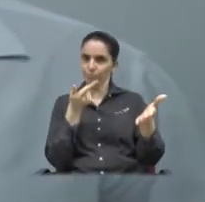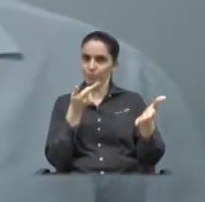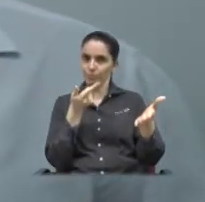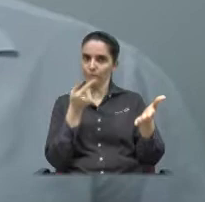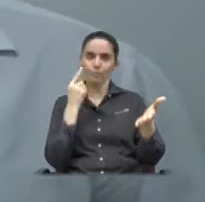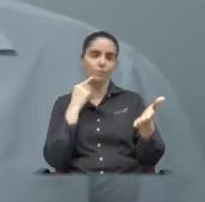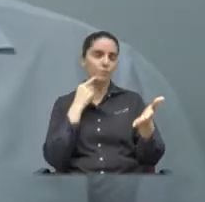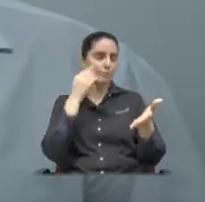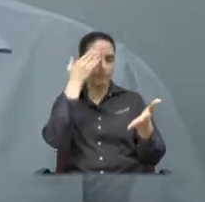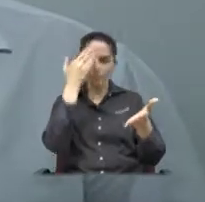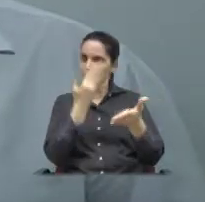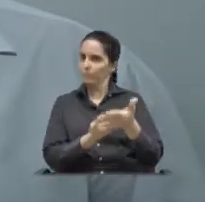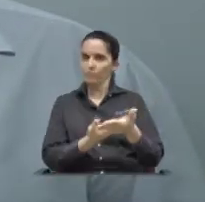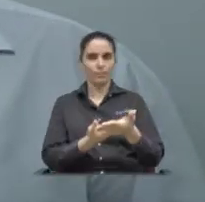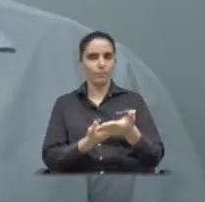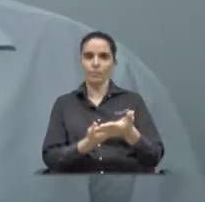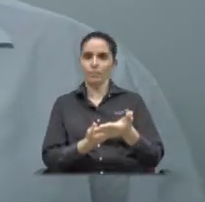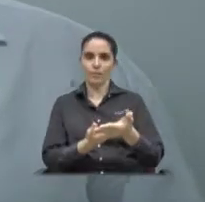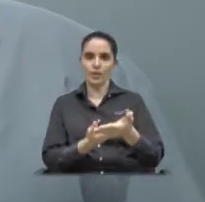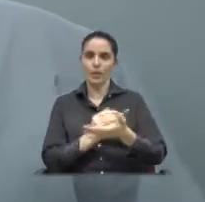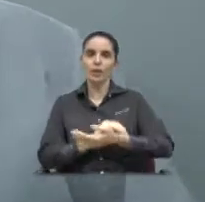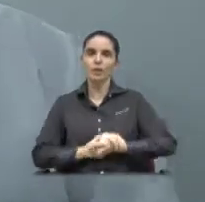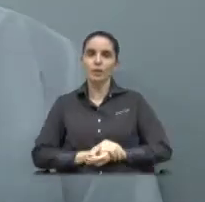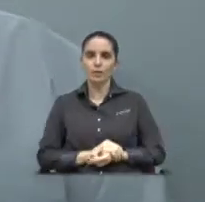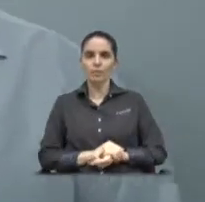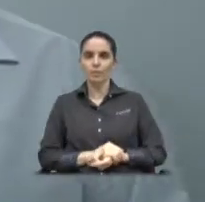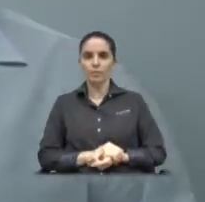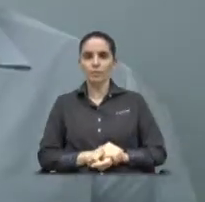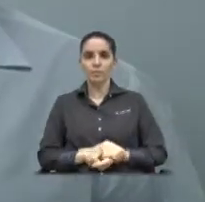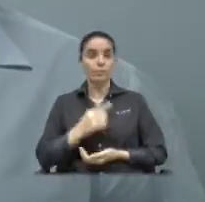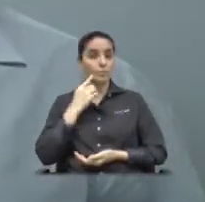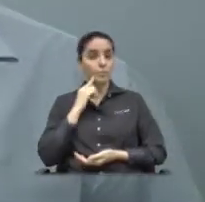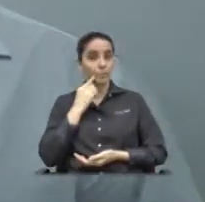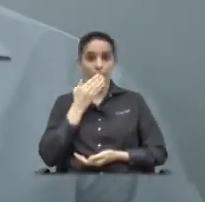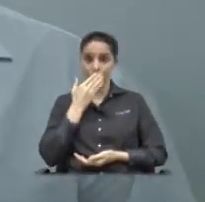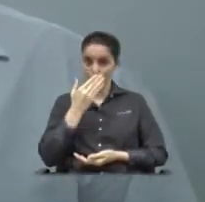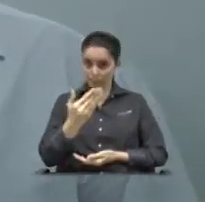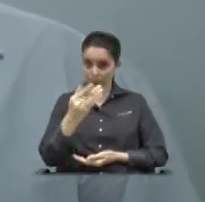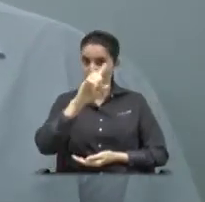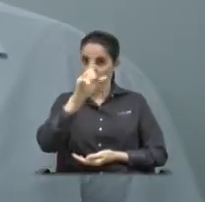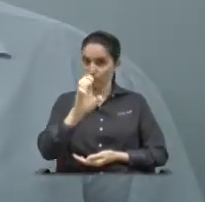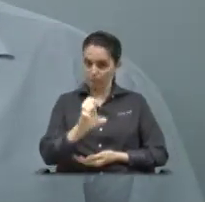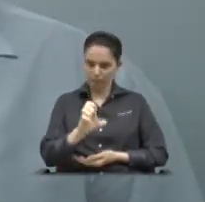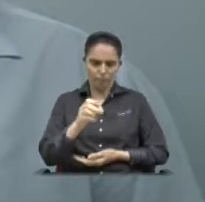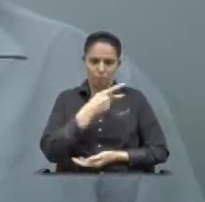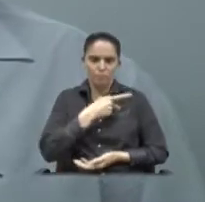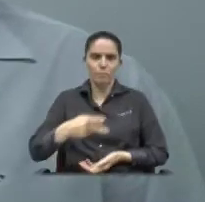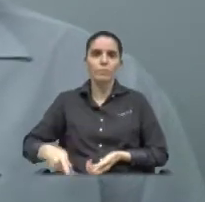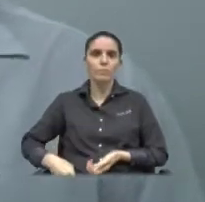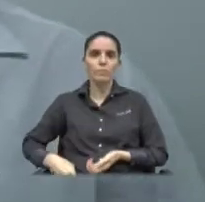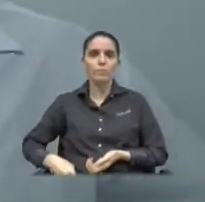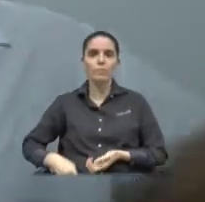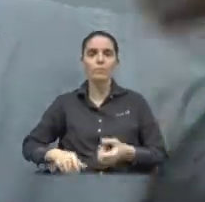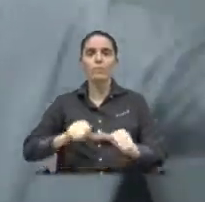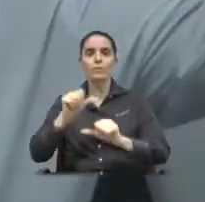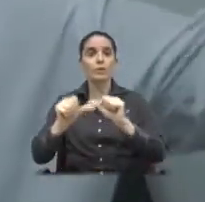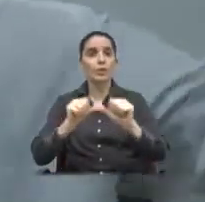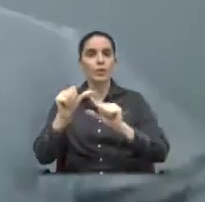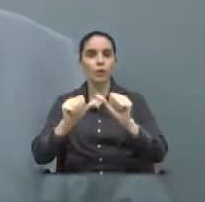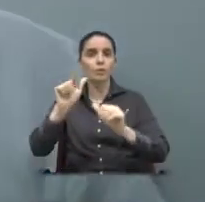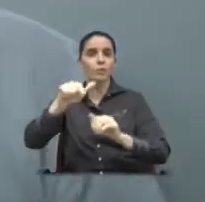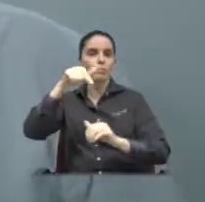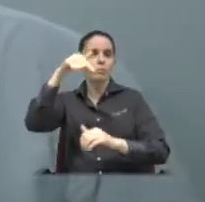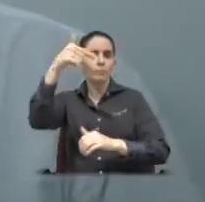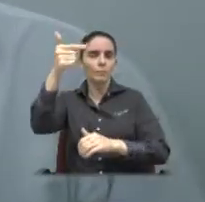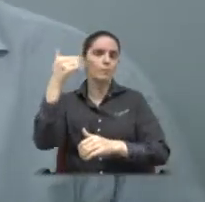não. Eu vou fazer o pedido para a presidência, se for na sua presidência, se for na próxima, que nós possamos negociar com outros